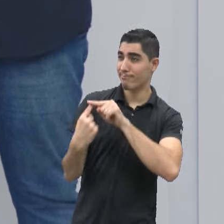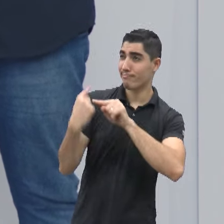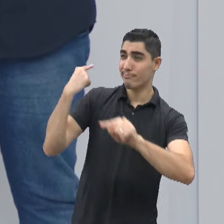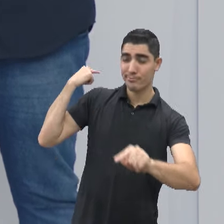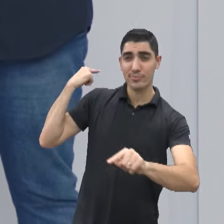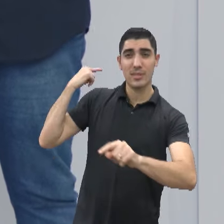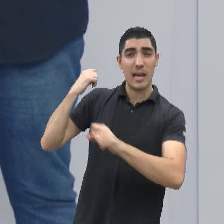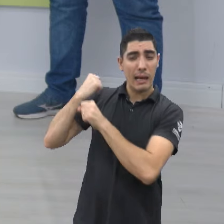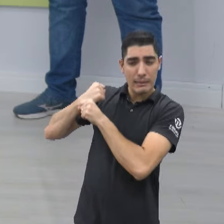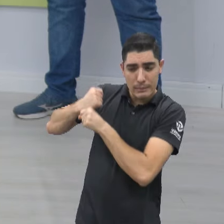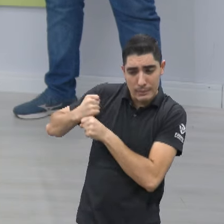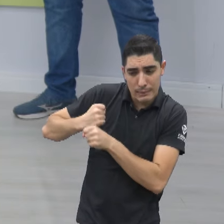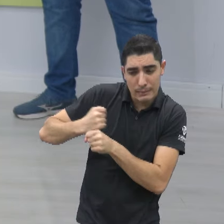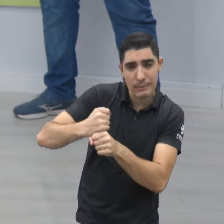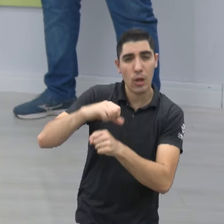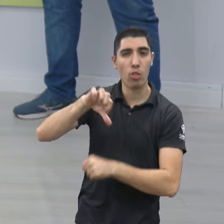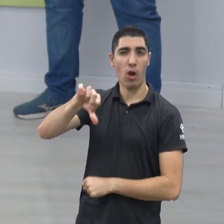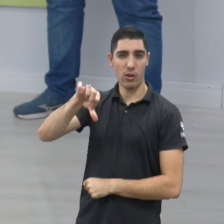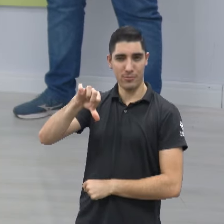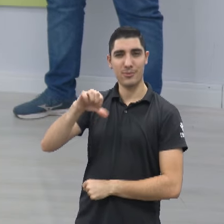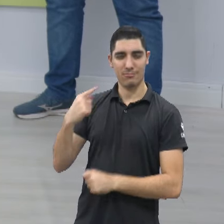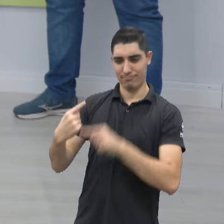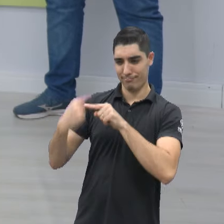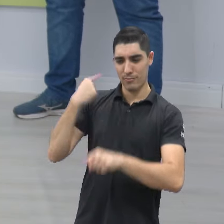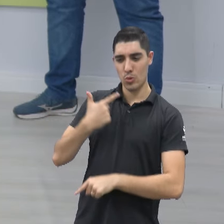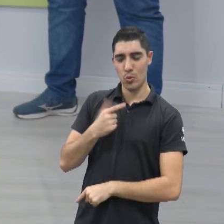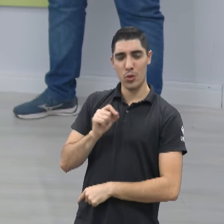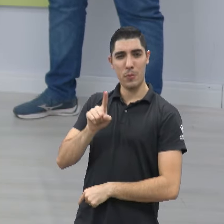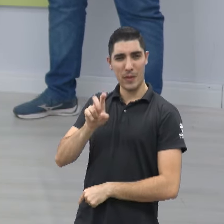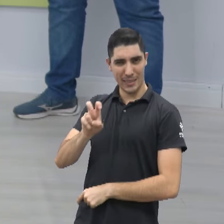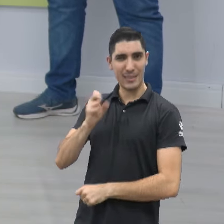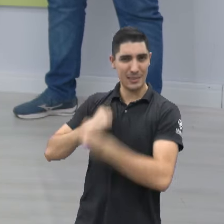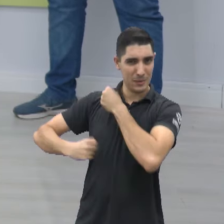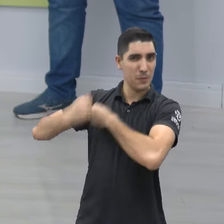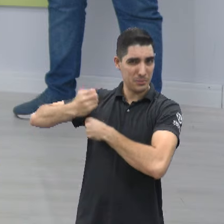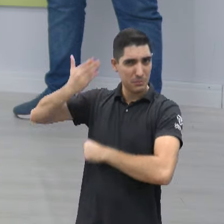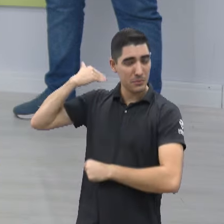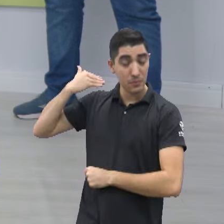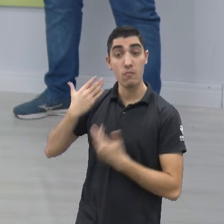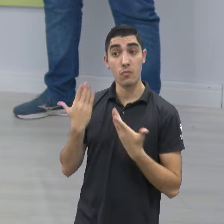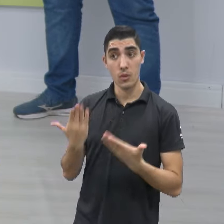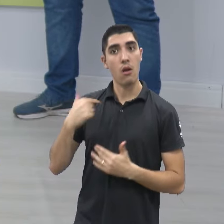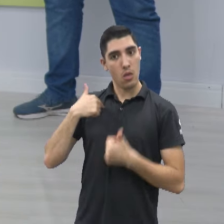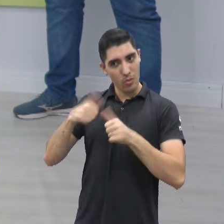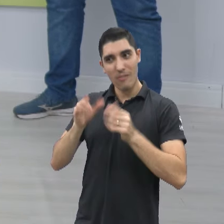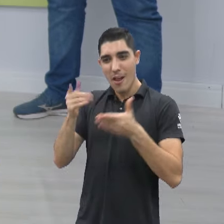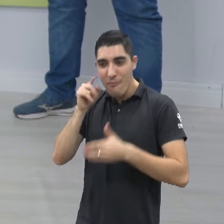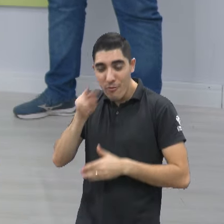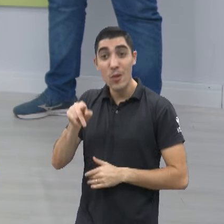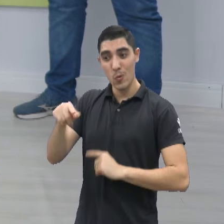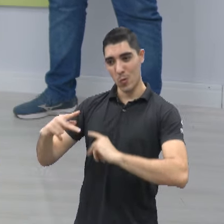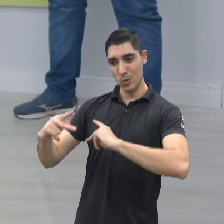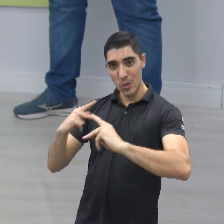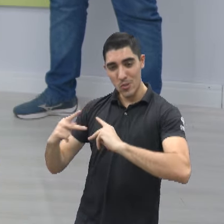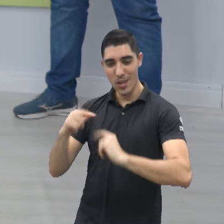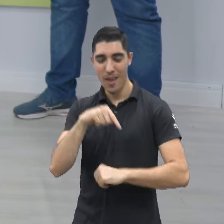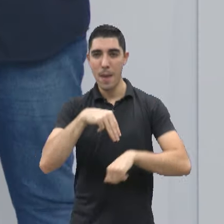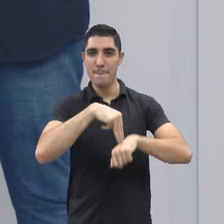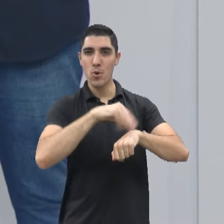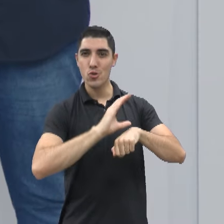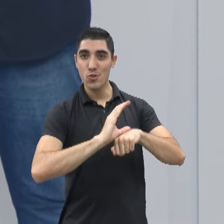Cris Amédio, seu auxiliar, era o técnico do São José naquela oportunidade, conquistou uma bela vitória sobre a equipe do Mogi.